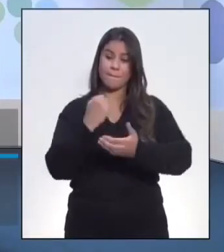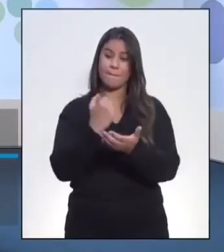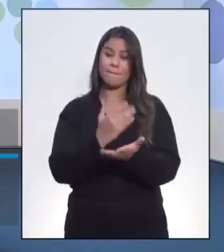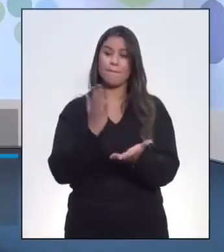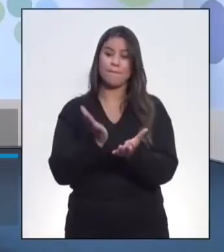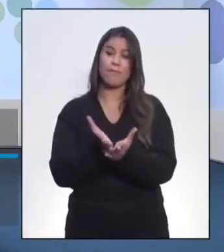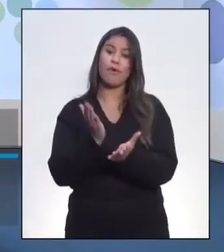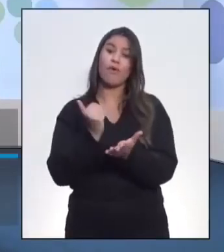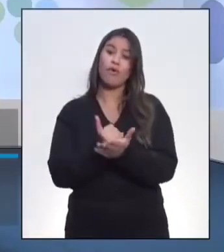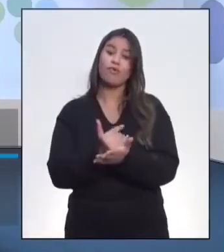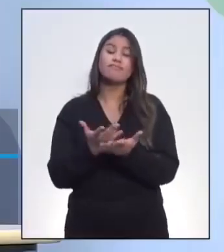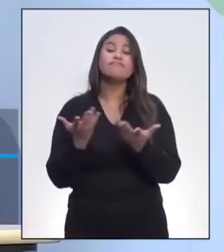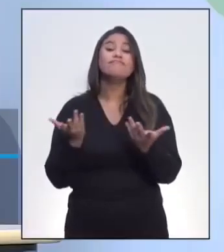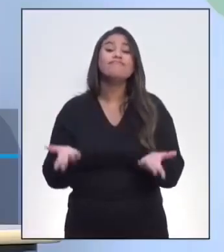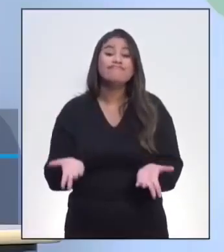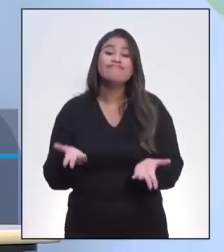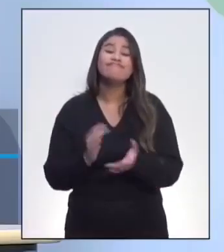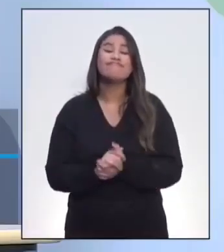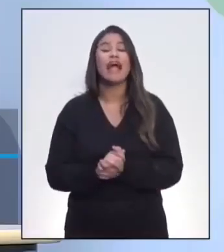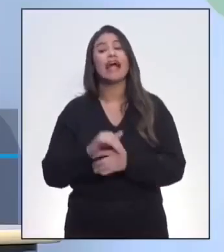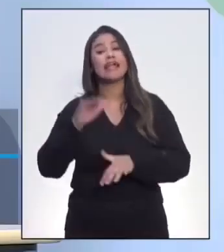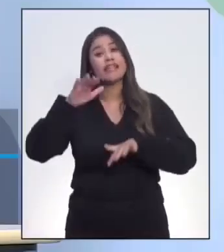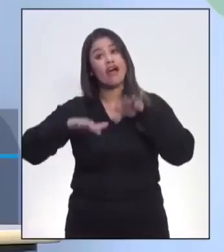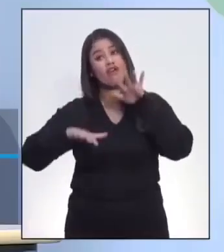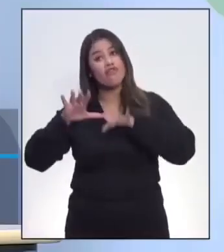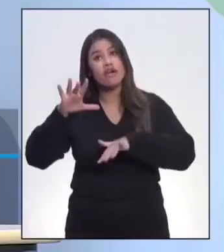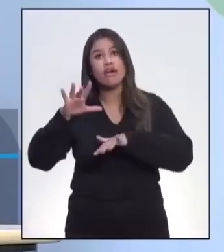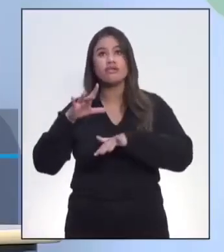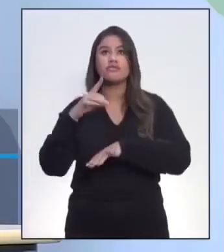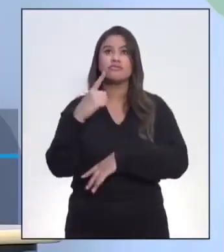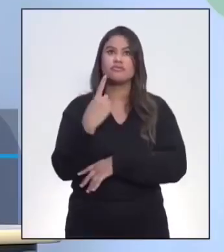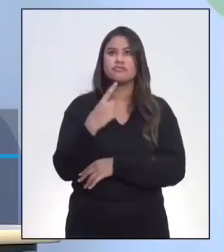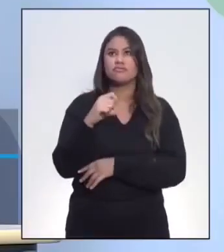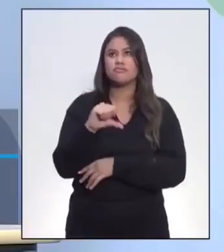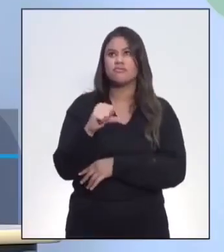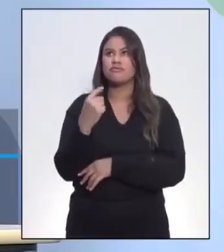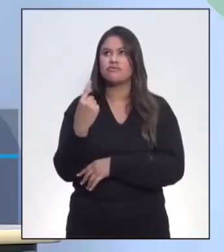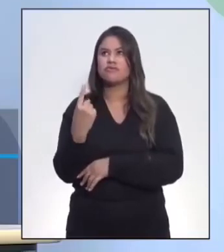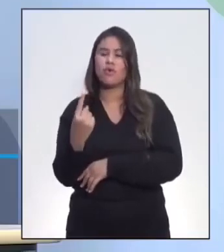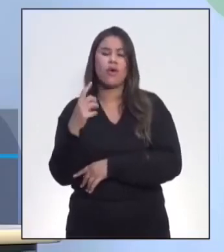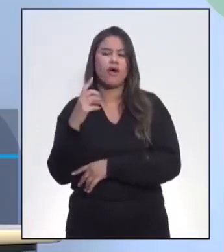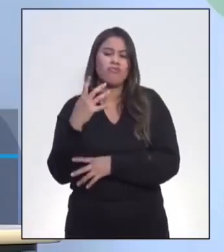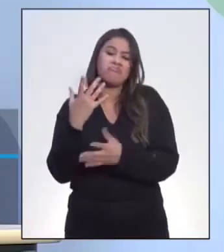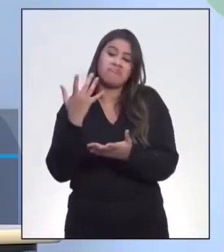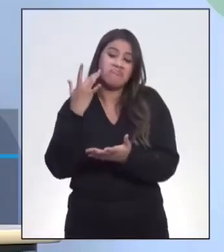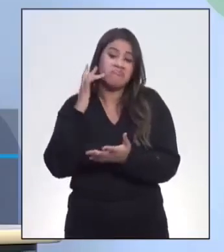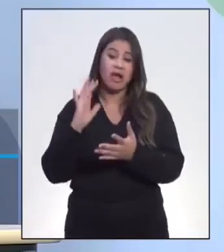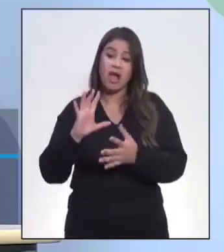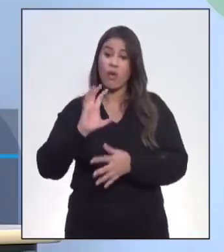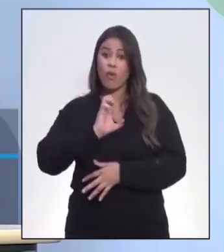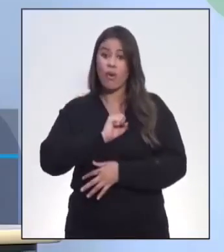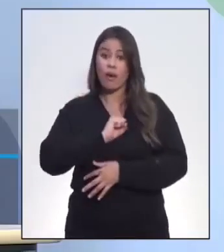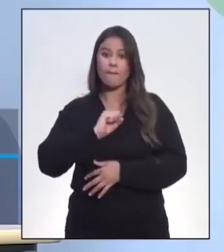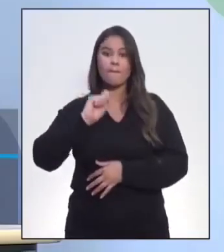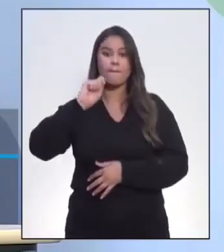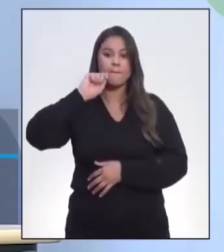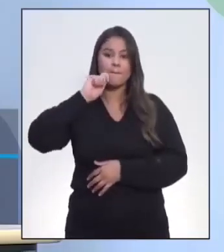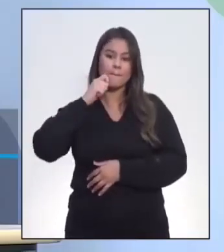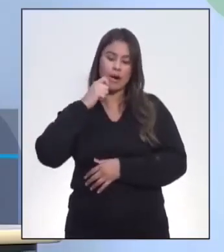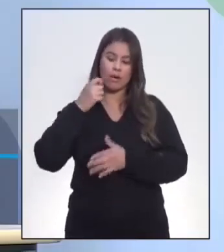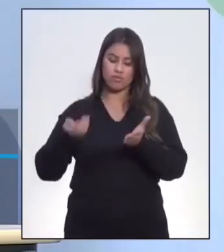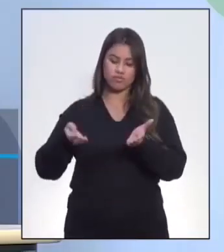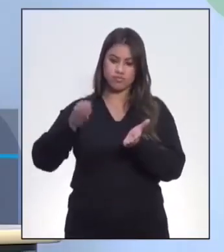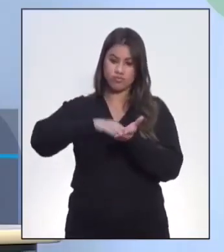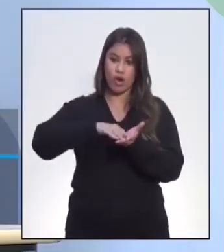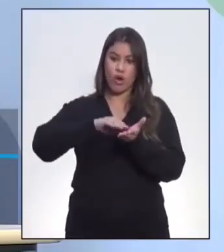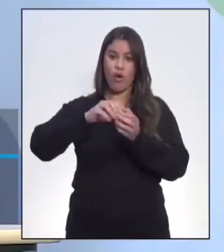ovos durante o ano. Não que eu não goste. Adoro um pão com ovo. É muito bom. Mas, realmente, são valores